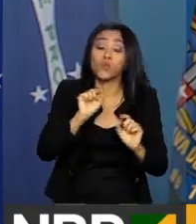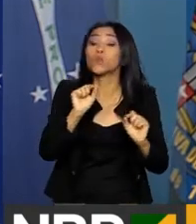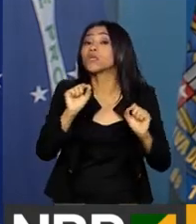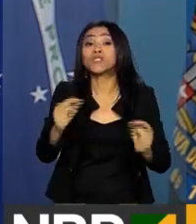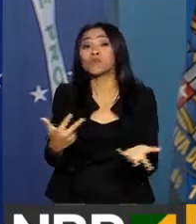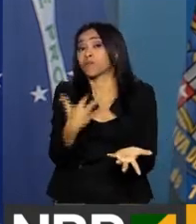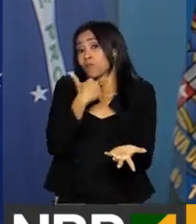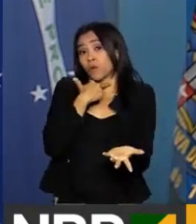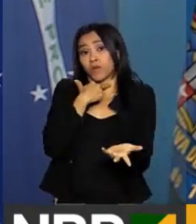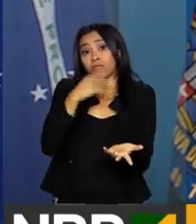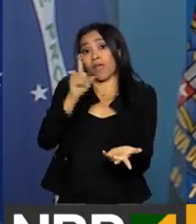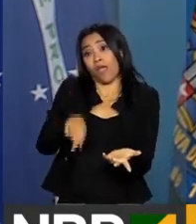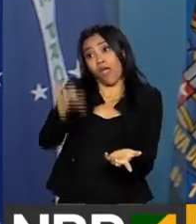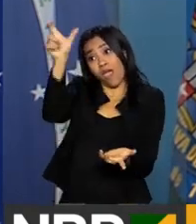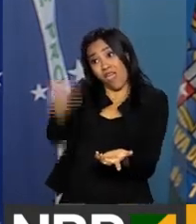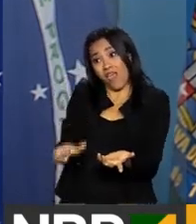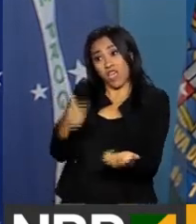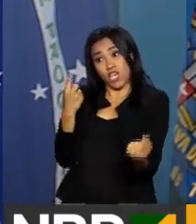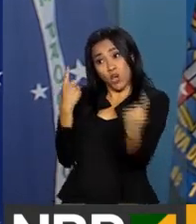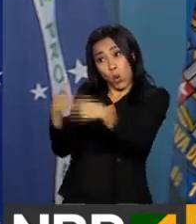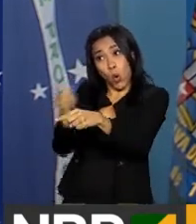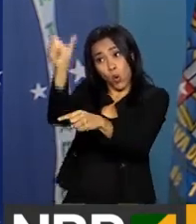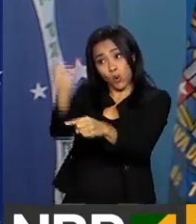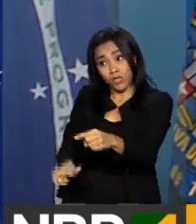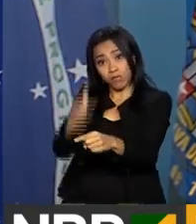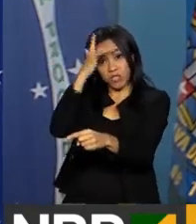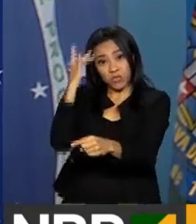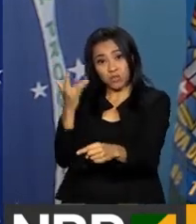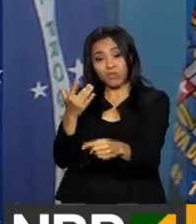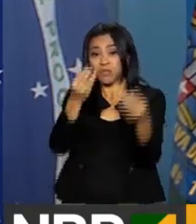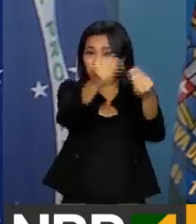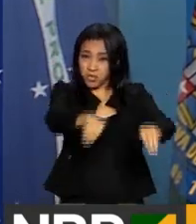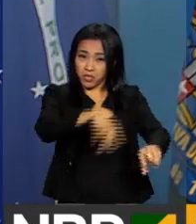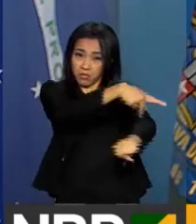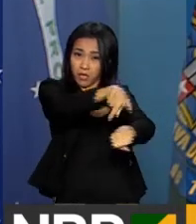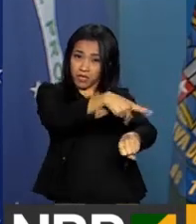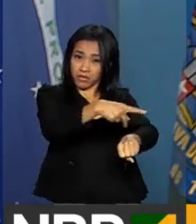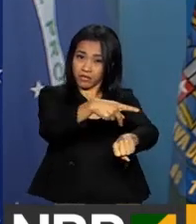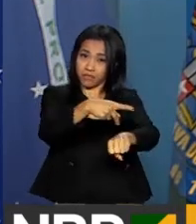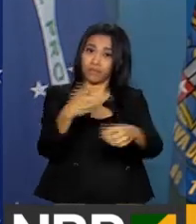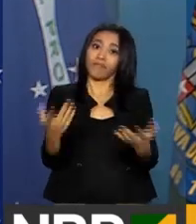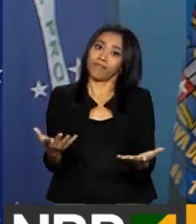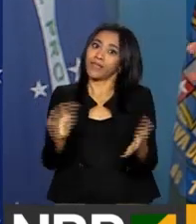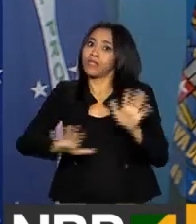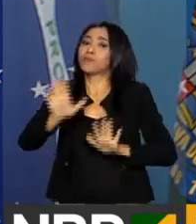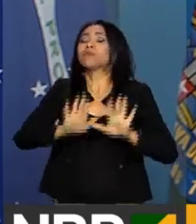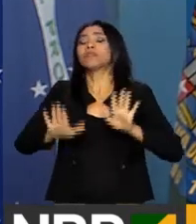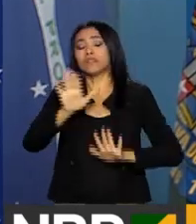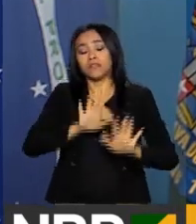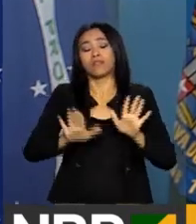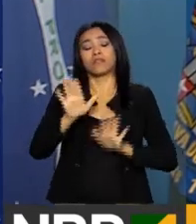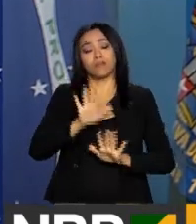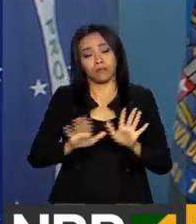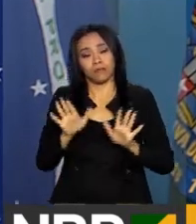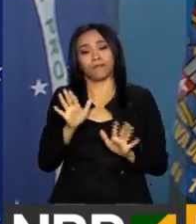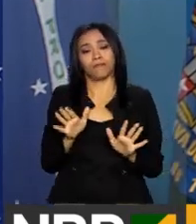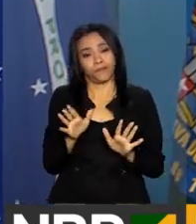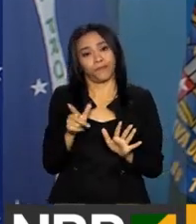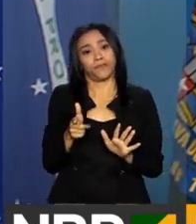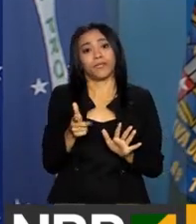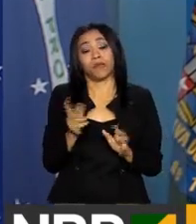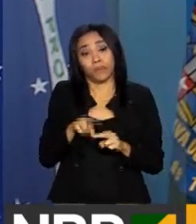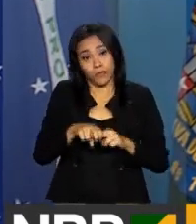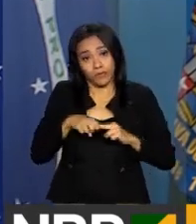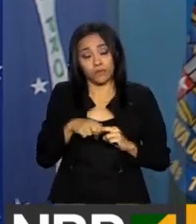combater pessoas mas desmerecendo o país perde você precisa tomar um cuidado extraordinário com este